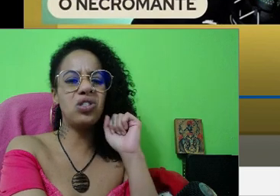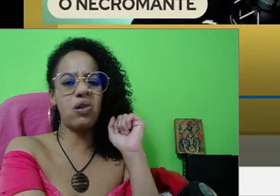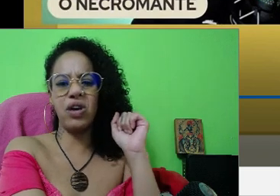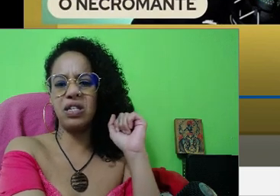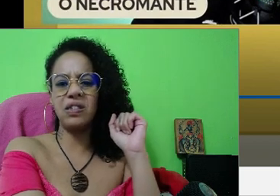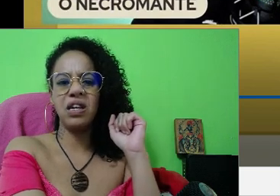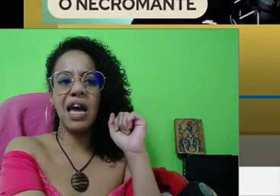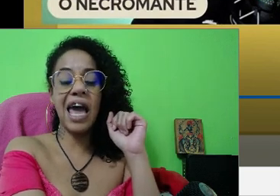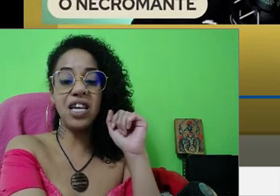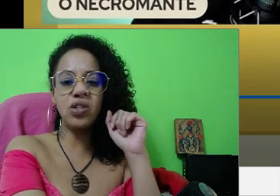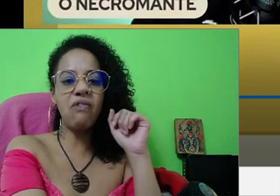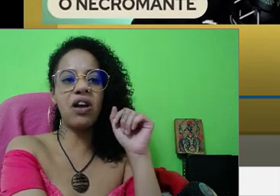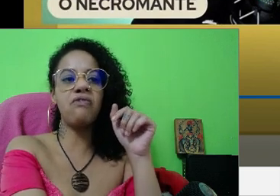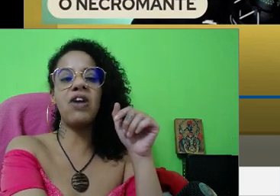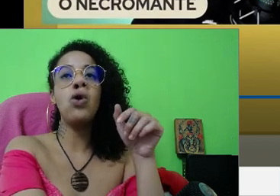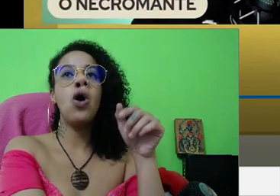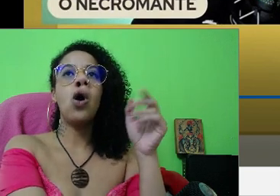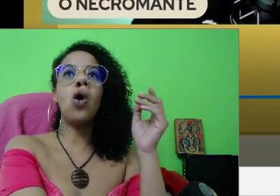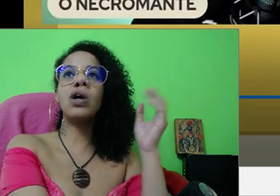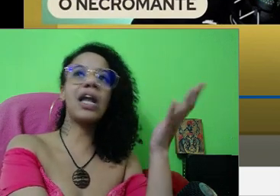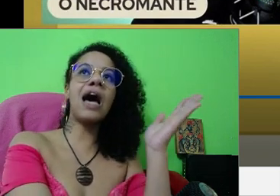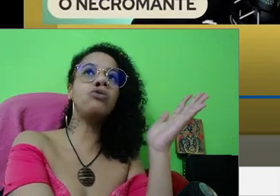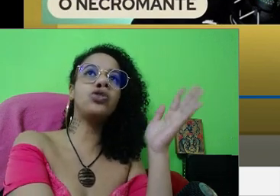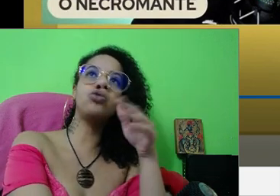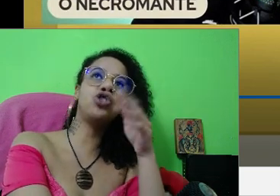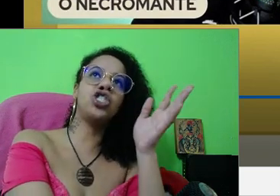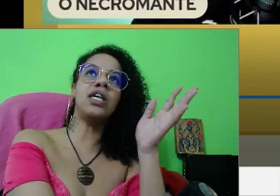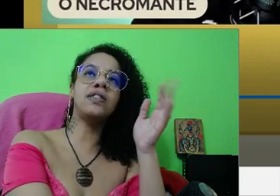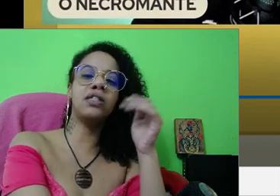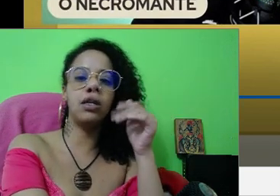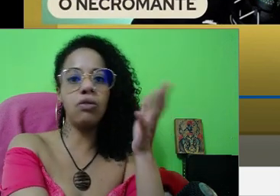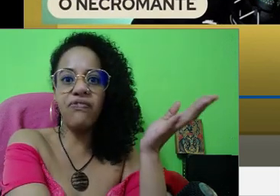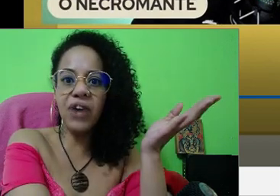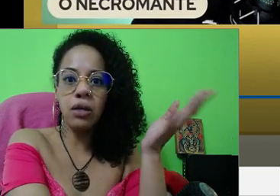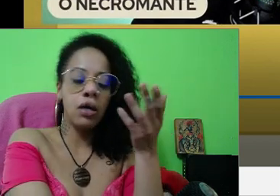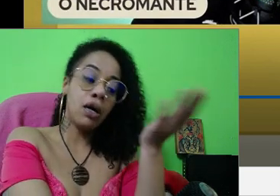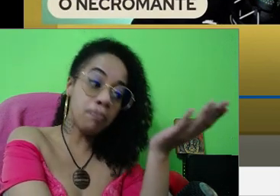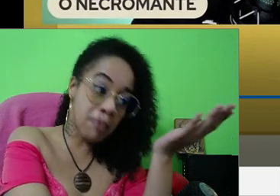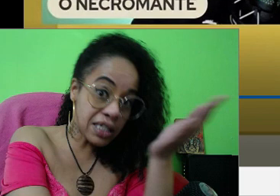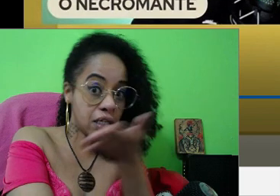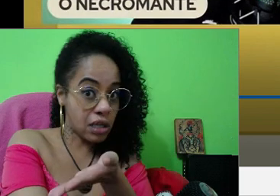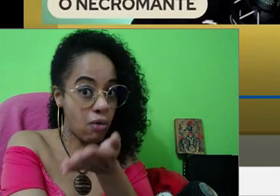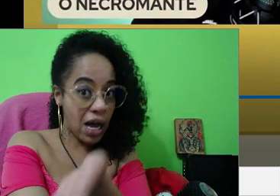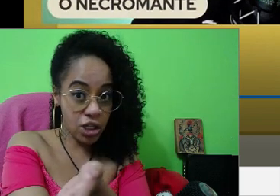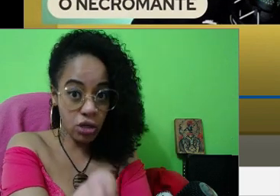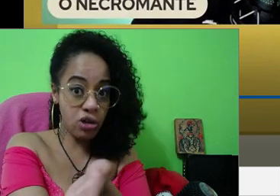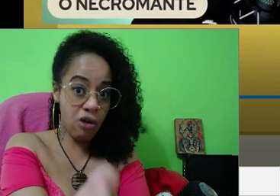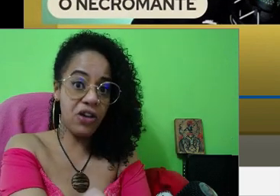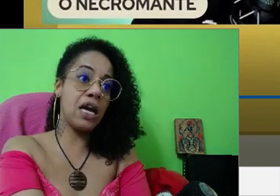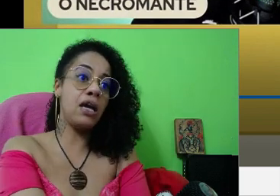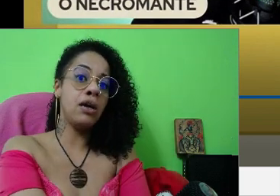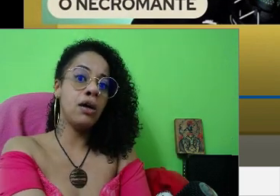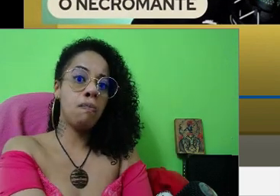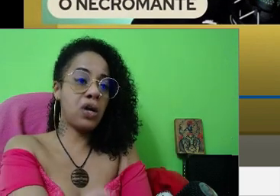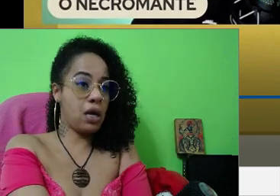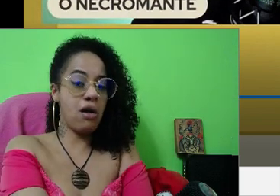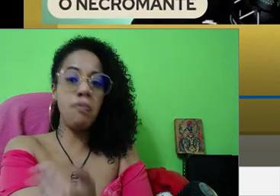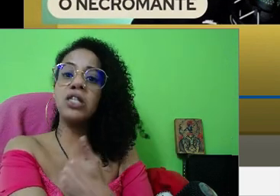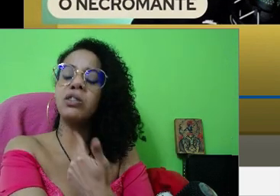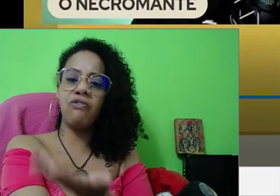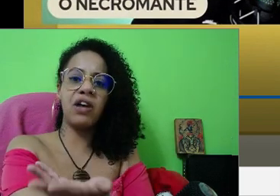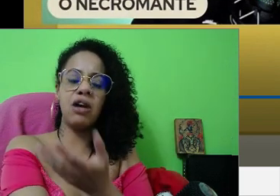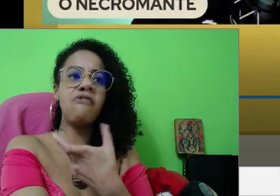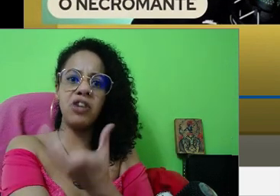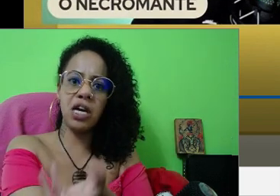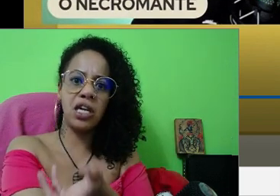contradições é isso que eu falo eu falo o Gláucio disse Mas então acha onde eu falei porque